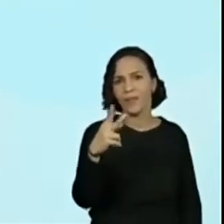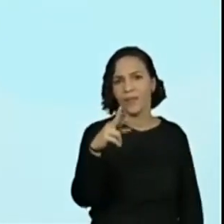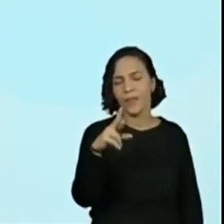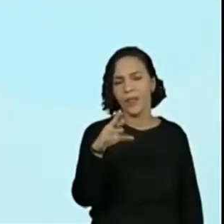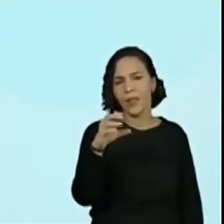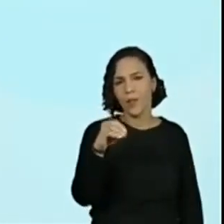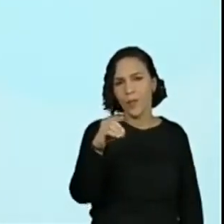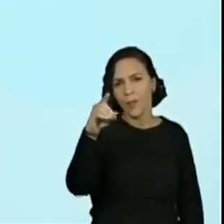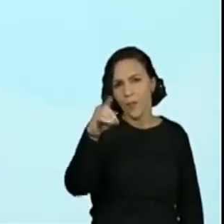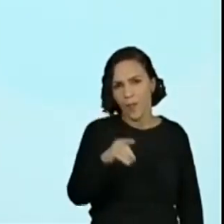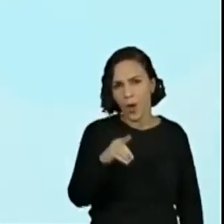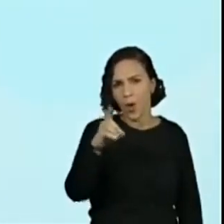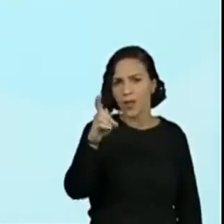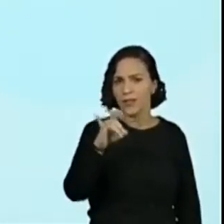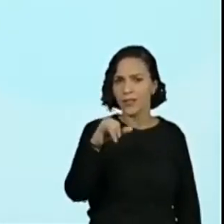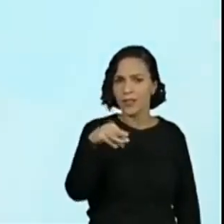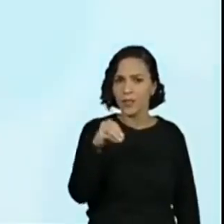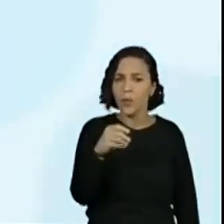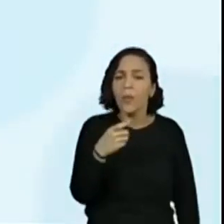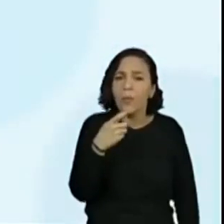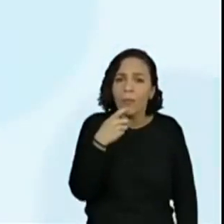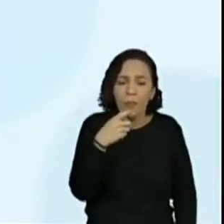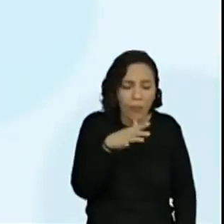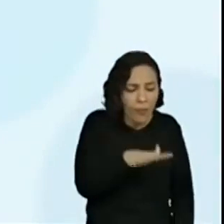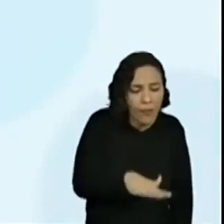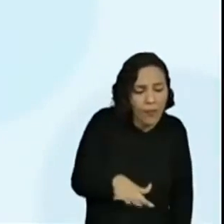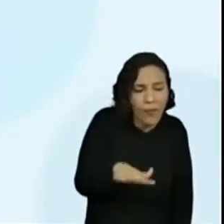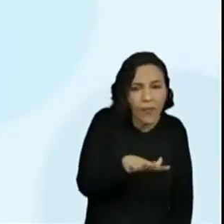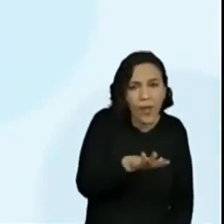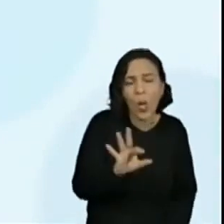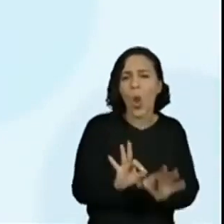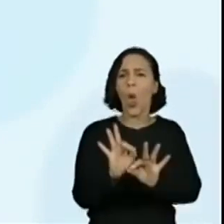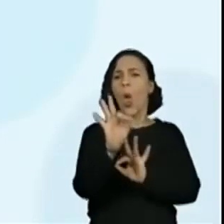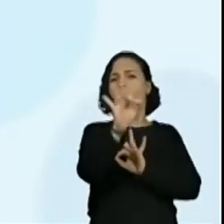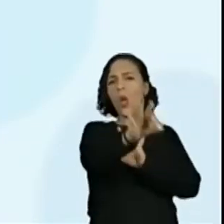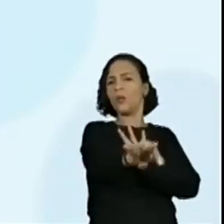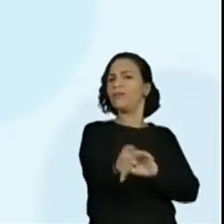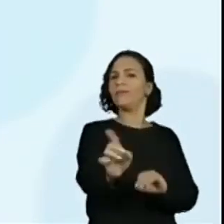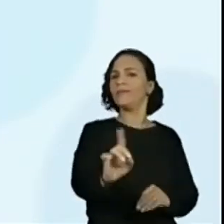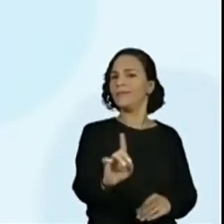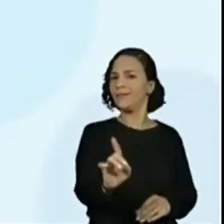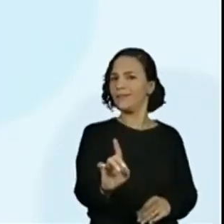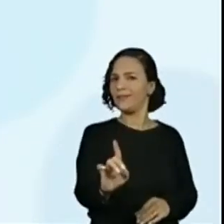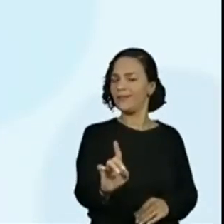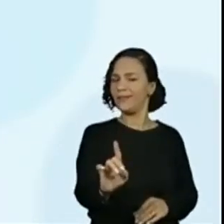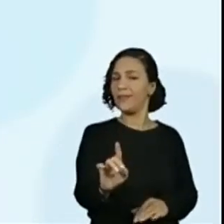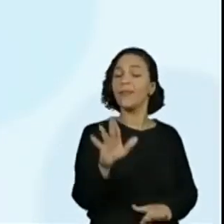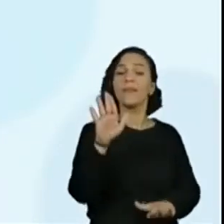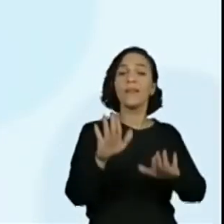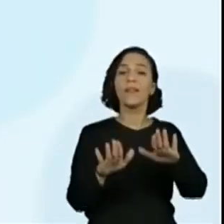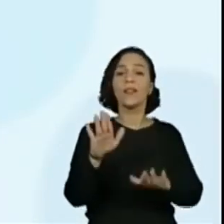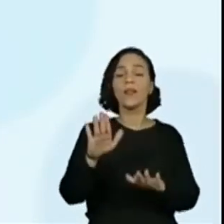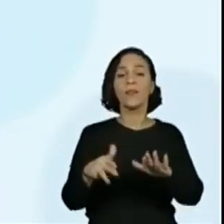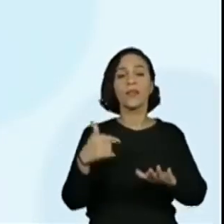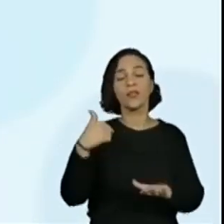que está longe. E tudo depende de onde você está vindo. Por isso que eu perguntei. Tudo depende de onde você está vindo. Ele está vindo do posto de gasolina. Sim. Se ele